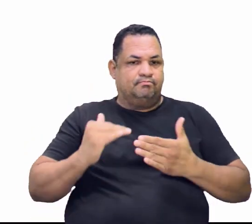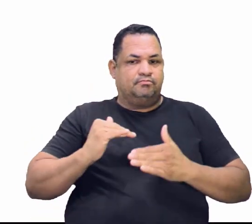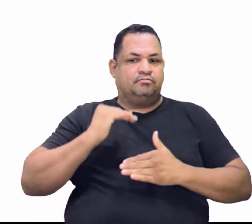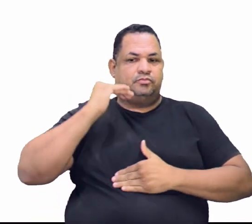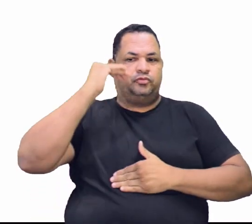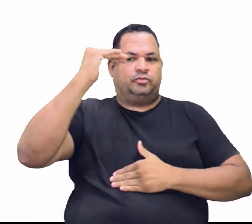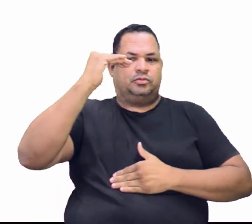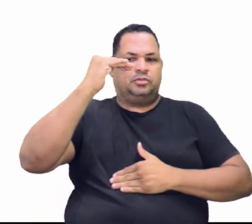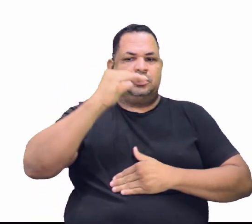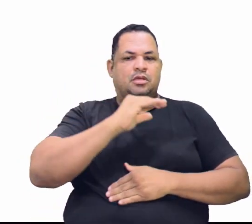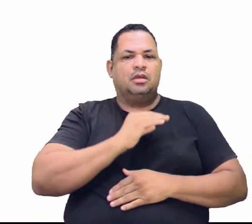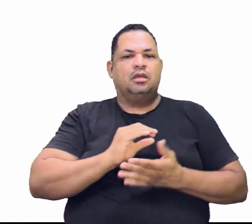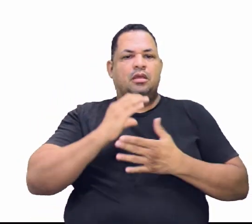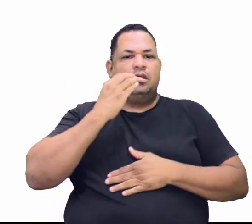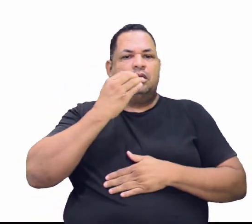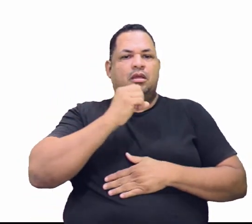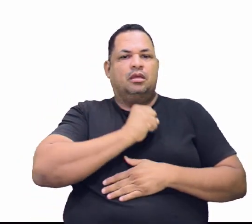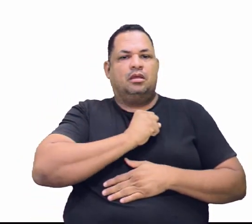promovido a cabo.